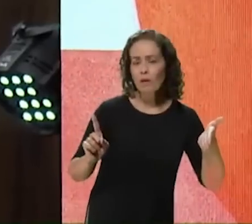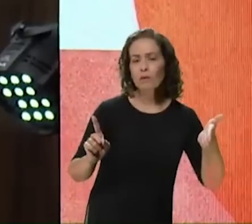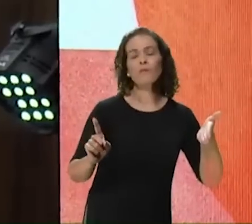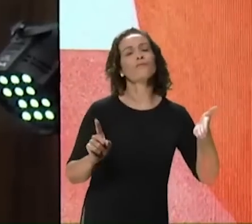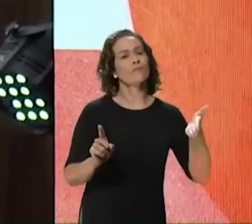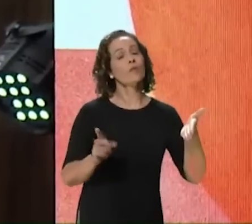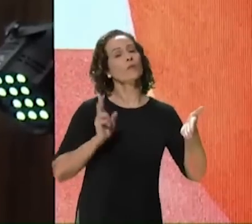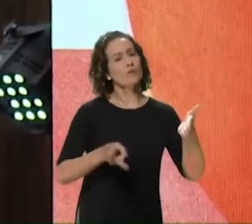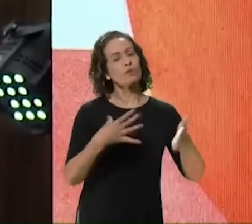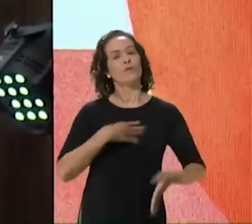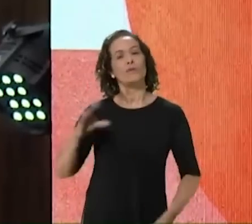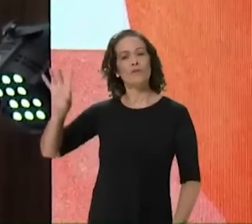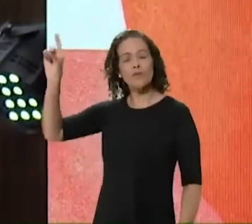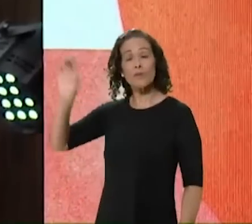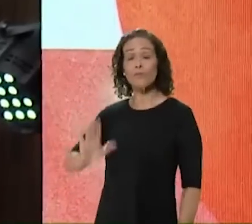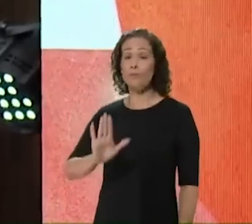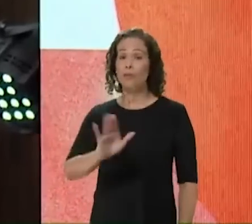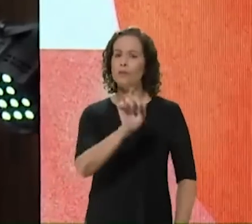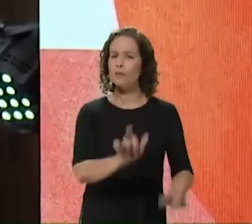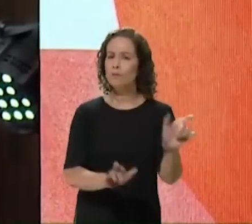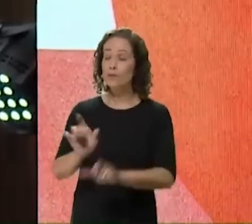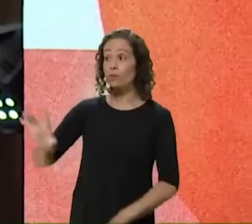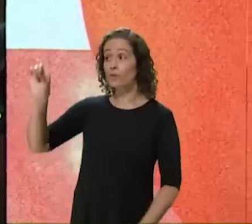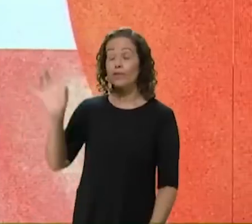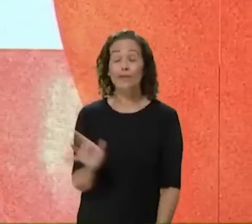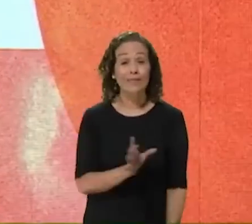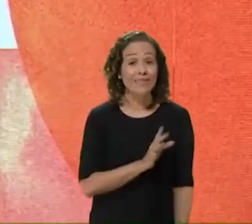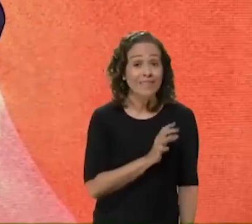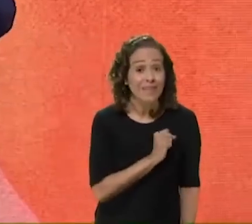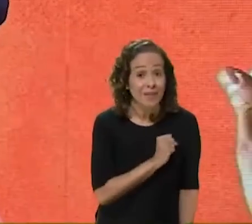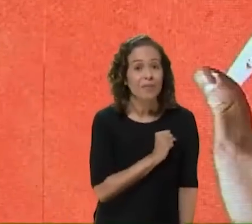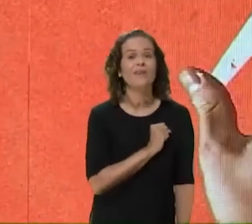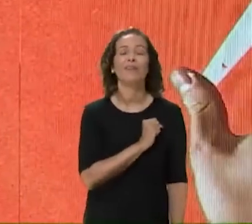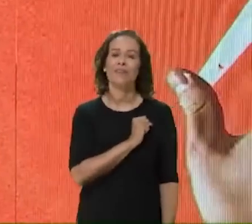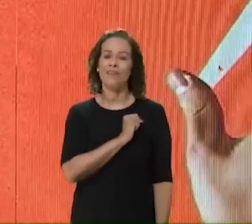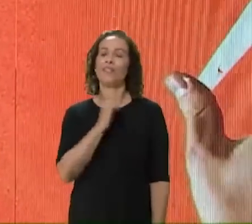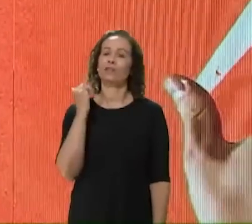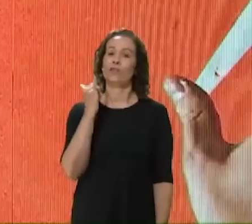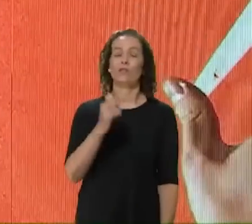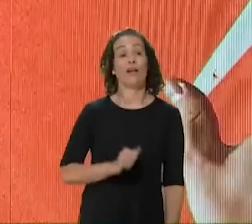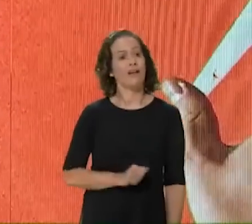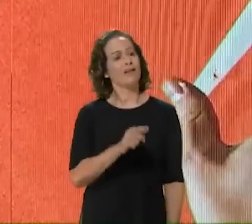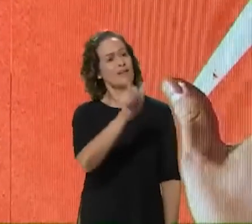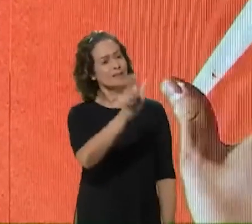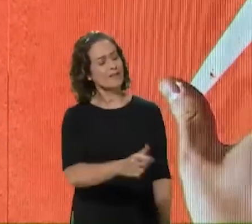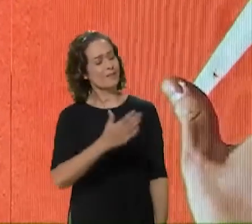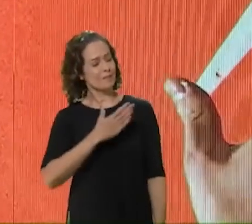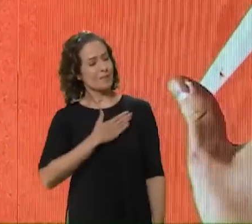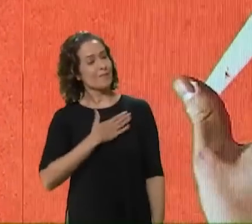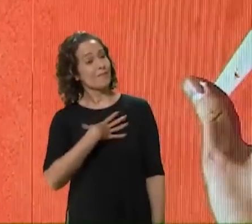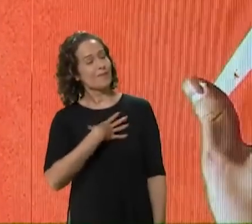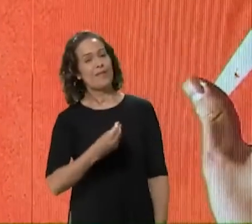Agora, os filhos amados de Deus, eles têm um negócio: esse é meu filho amado que me dá prazer.